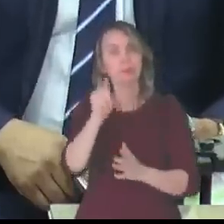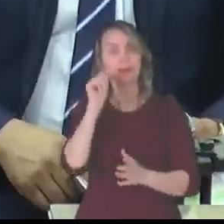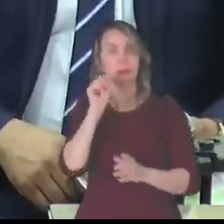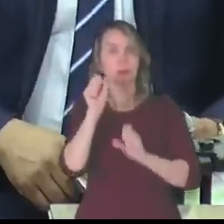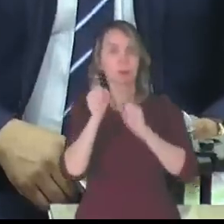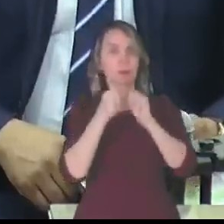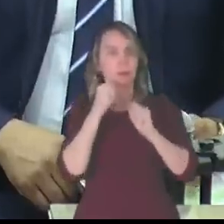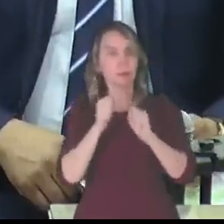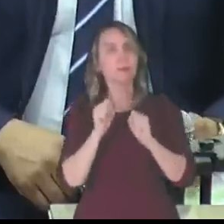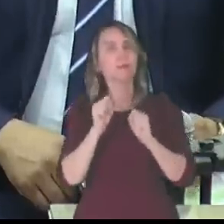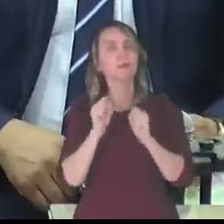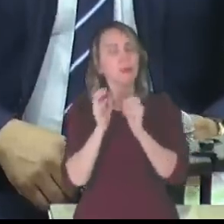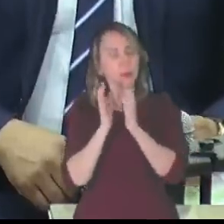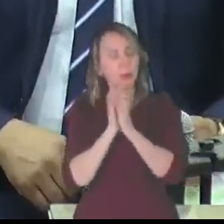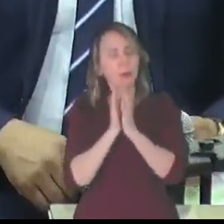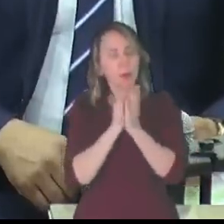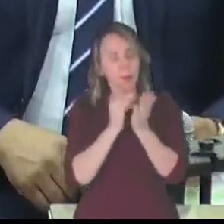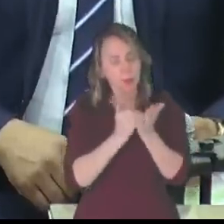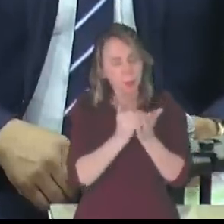vai orando